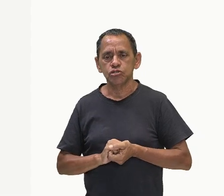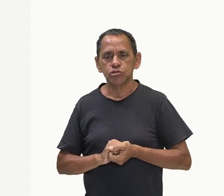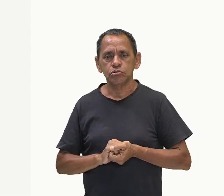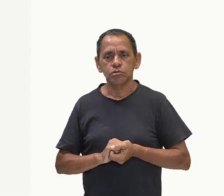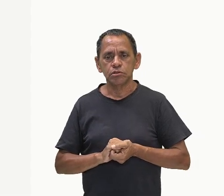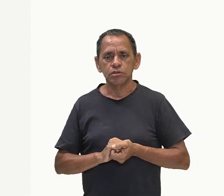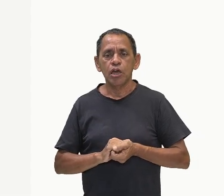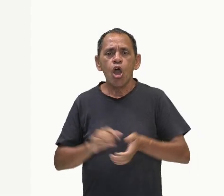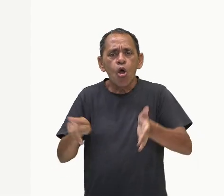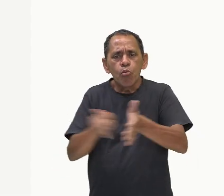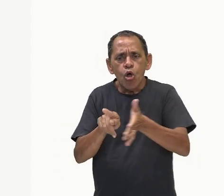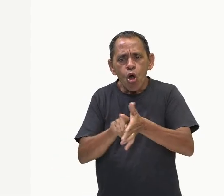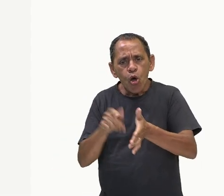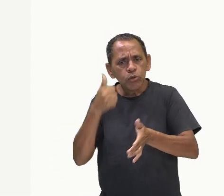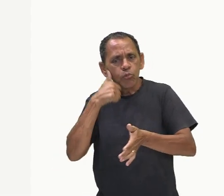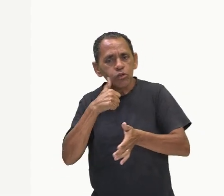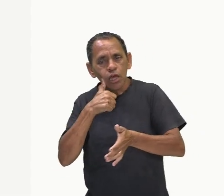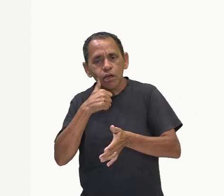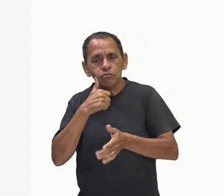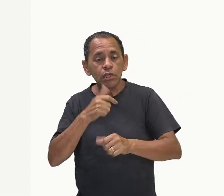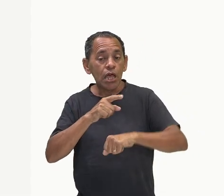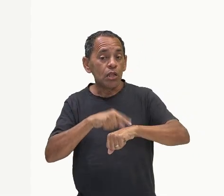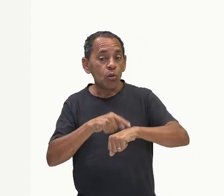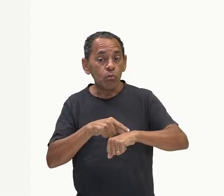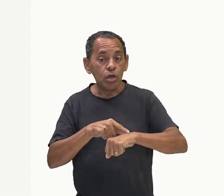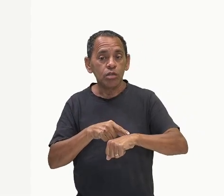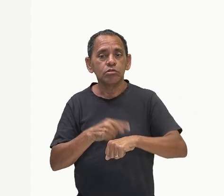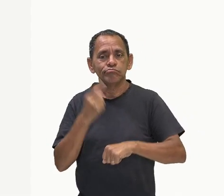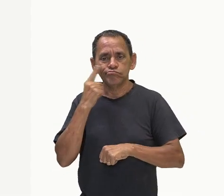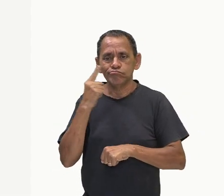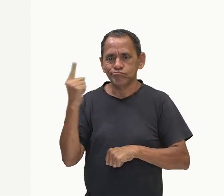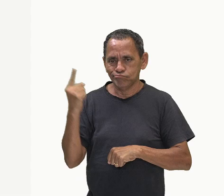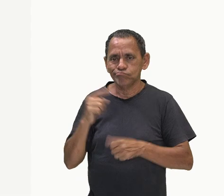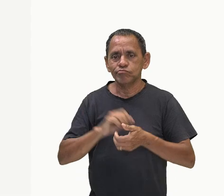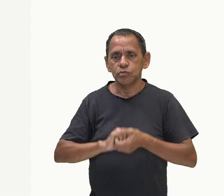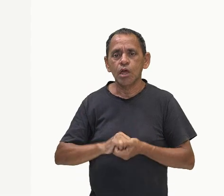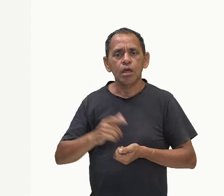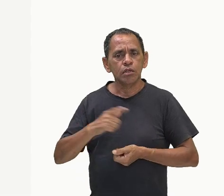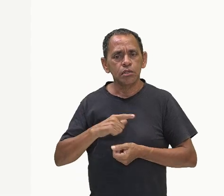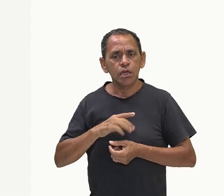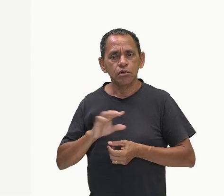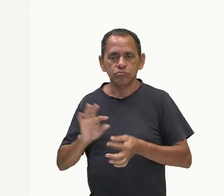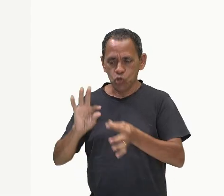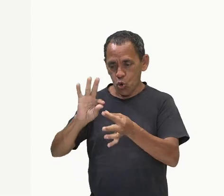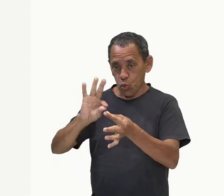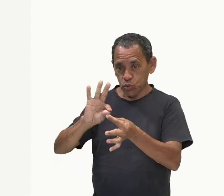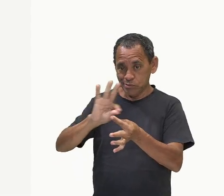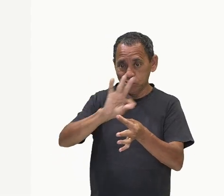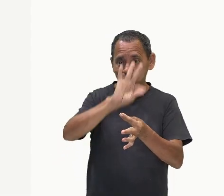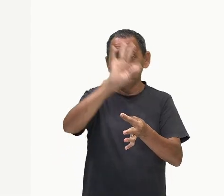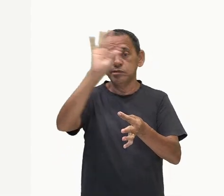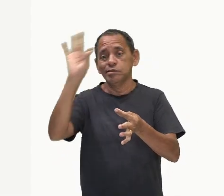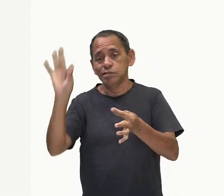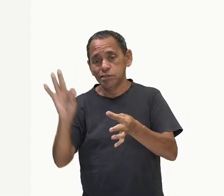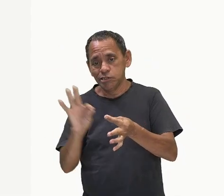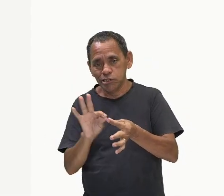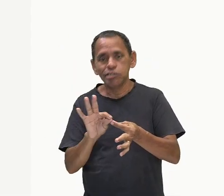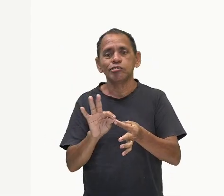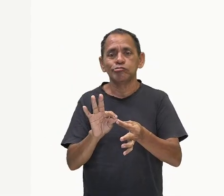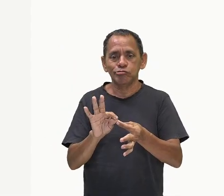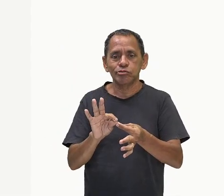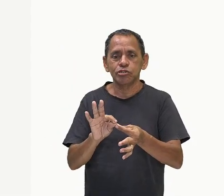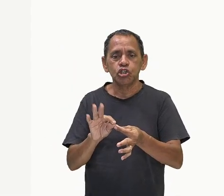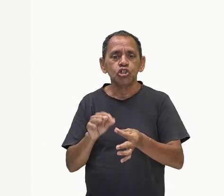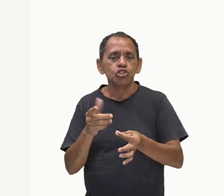momento aqui que eu vou citar para vocês os ciclos que se renovam a cada um determinado